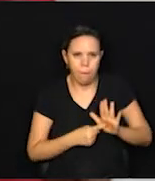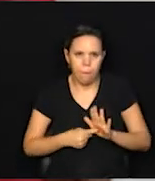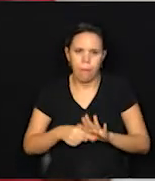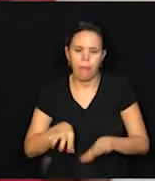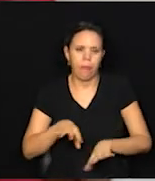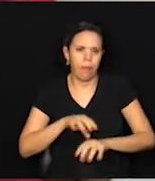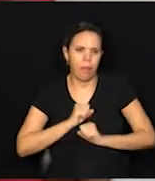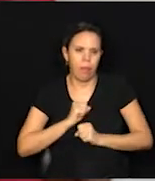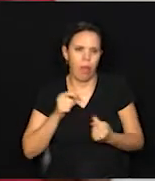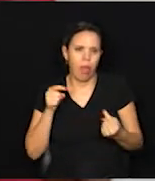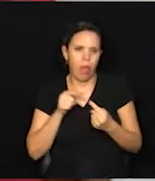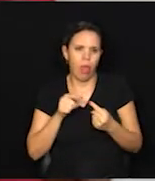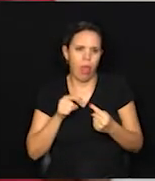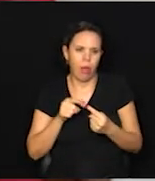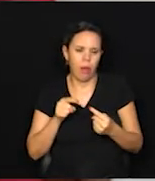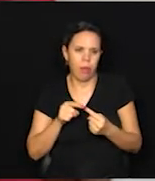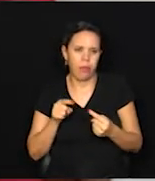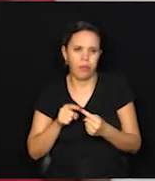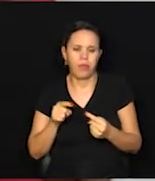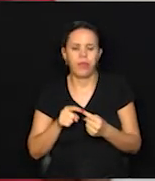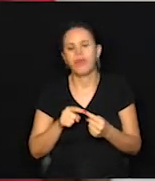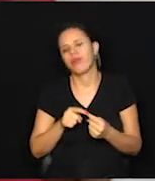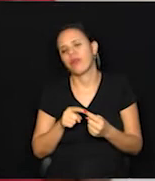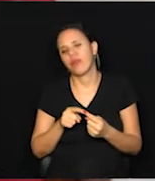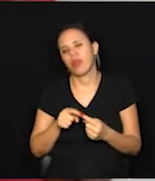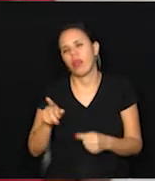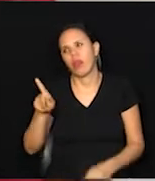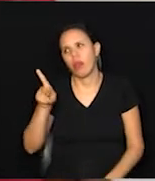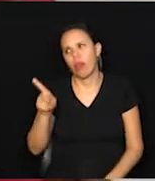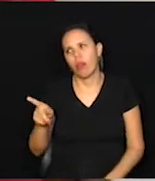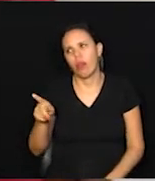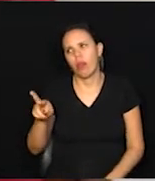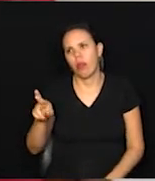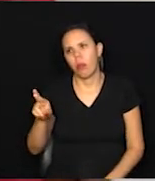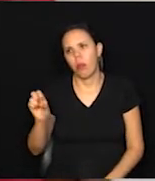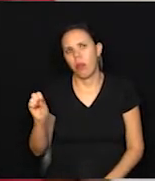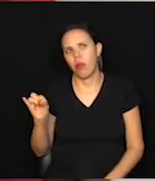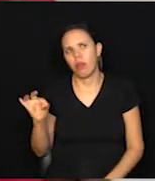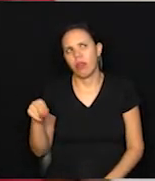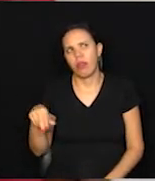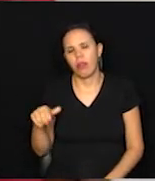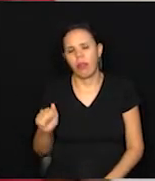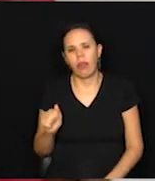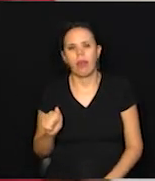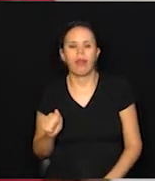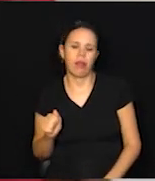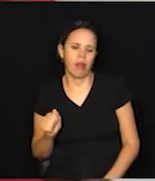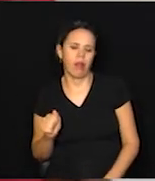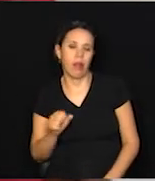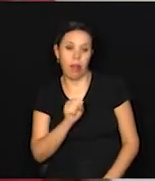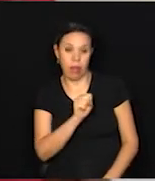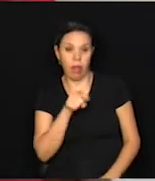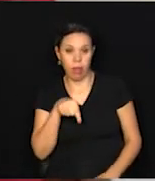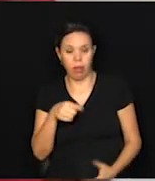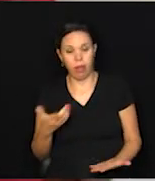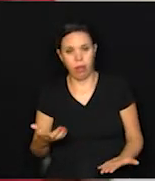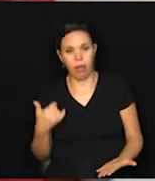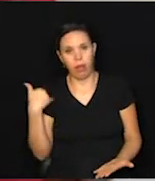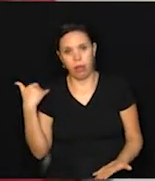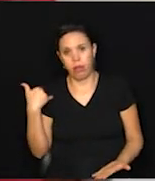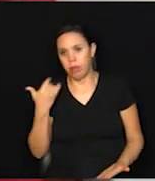se liga a uma proteína que tem na capa do vírus, que chama spike, proteína S. Então, assim, na faixa etária